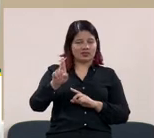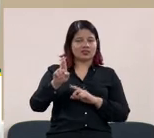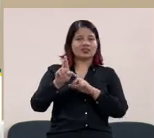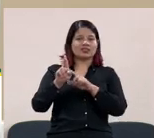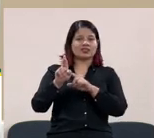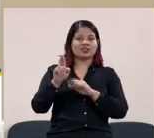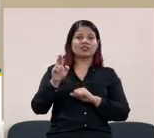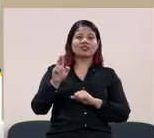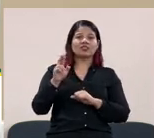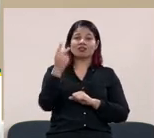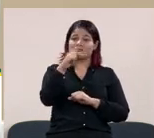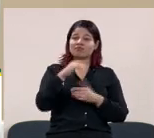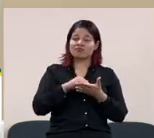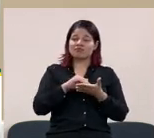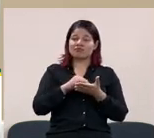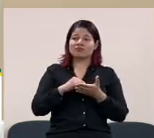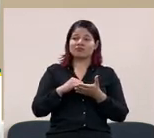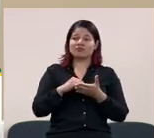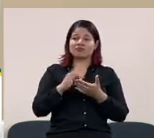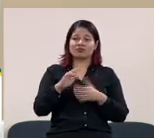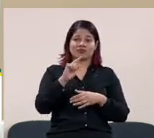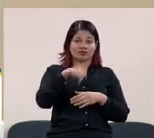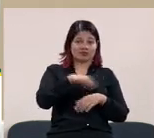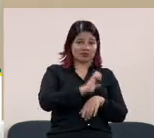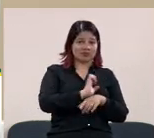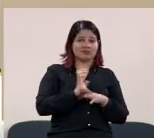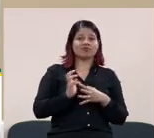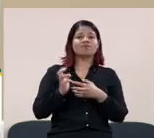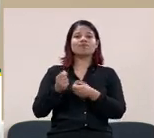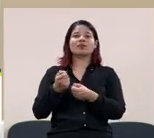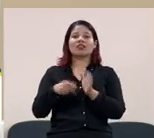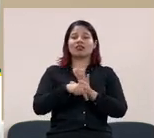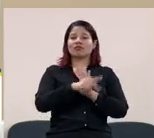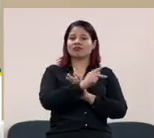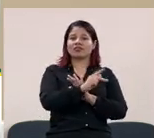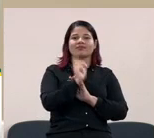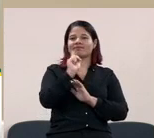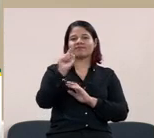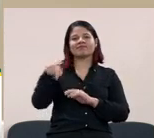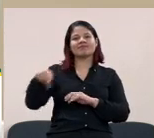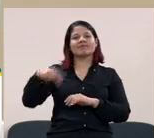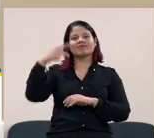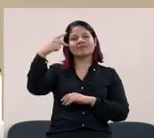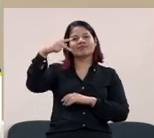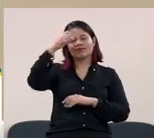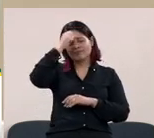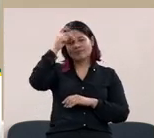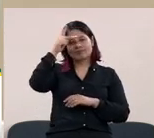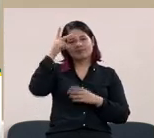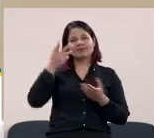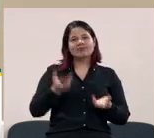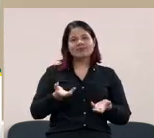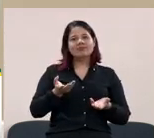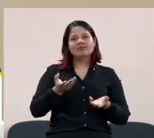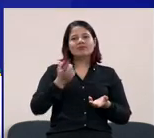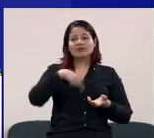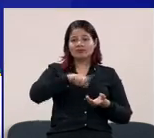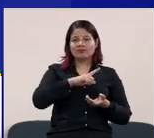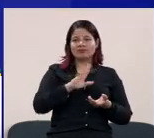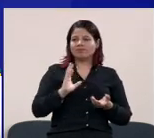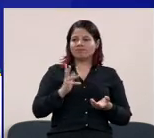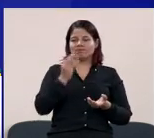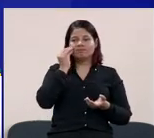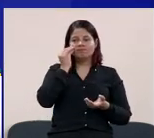Rural, mas o Estado ele não tem o domínio dessa área. O domínio dessa área é da Prefeitura. E nós não poderíamos